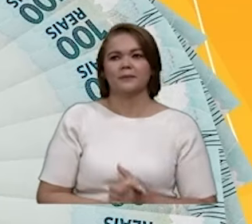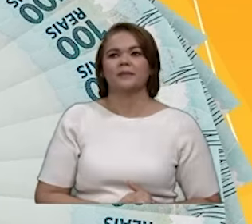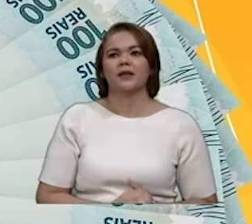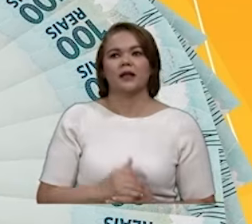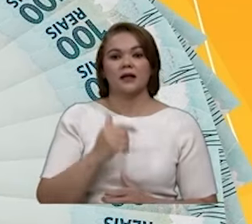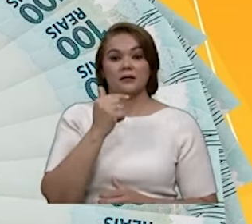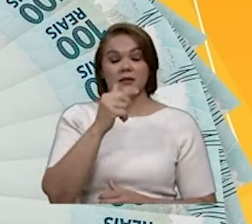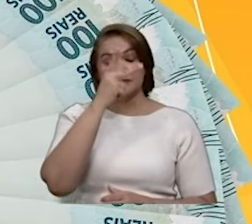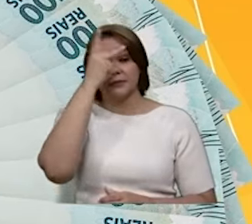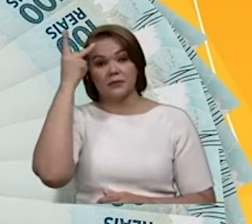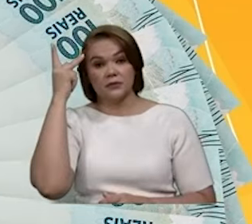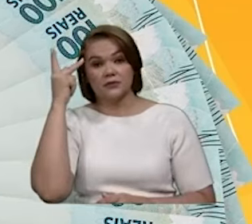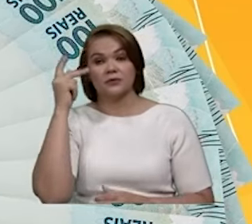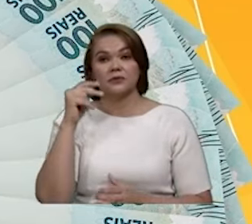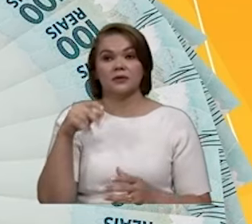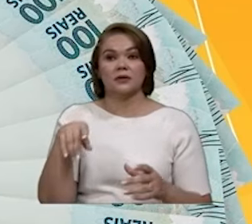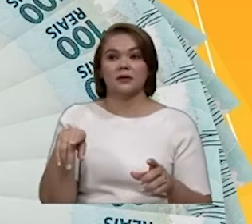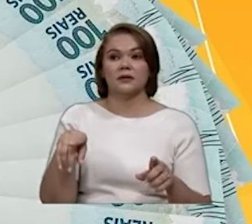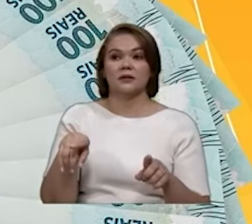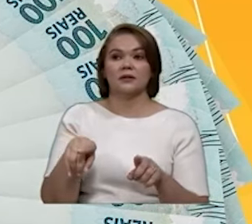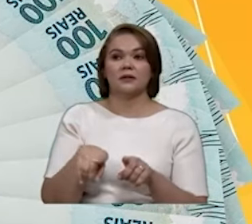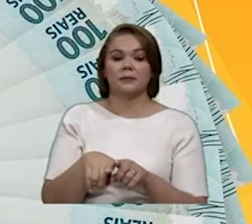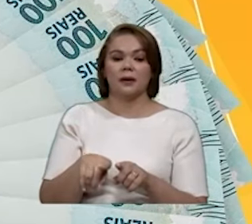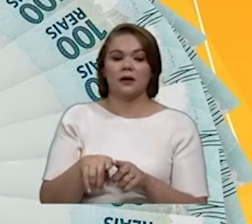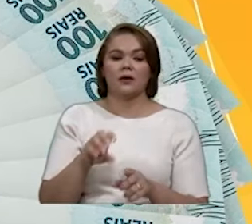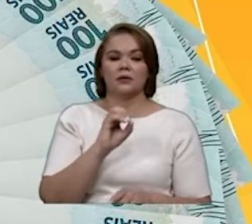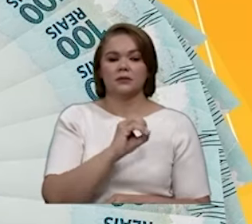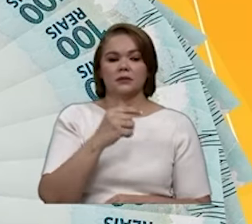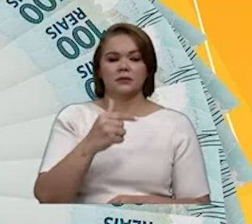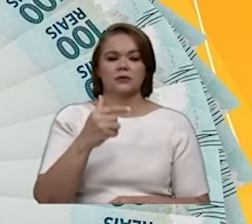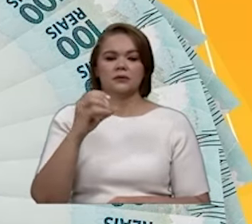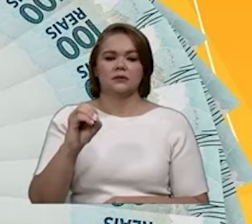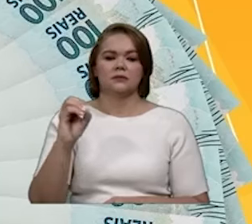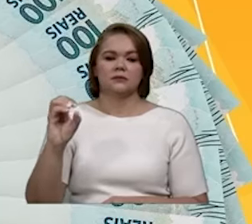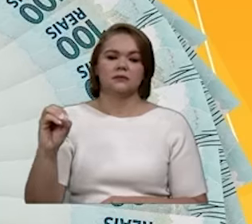sétimo contemplado, sétimo promotor premiado. Olha aí,